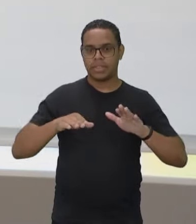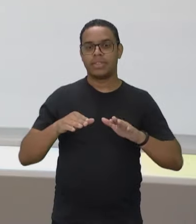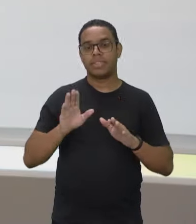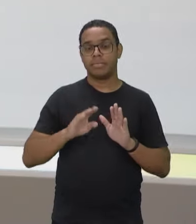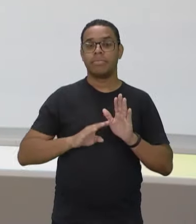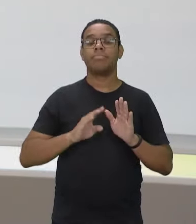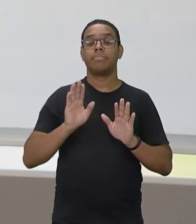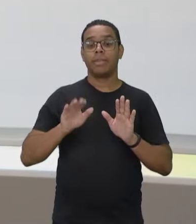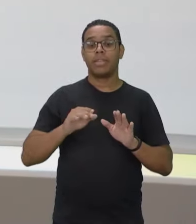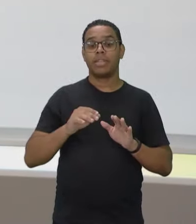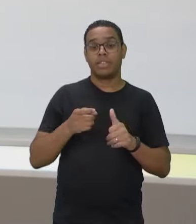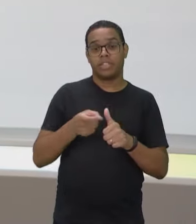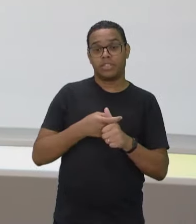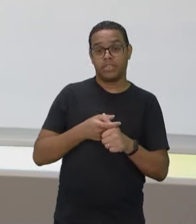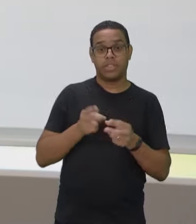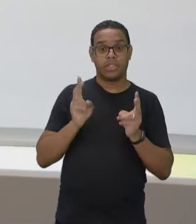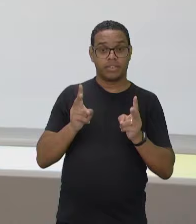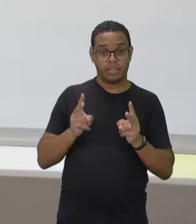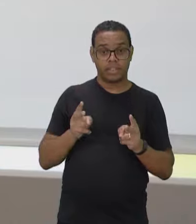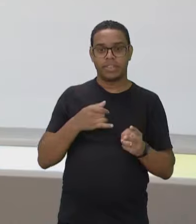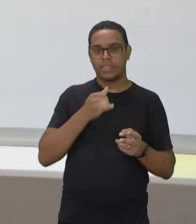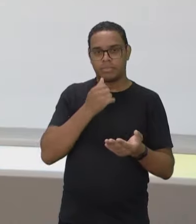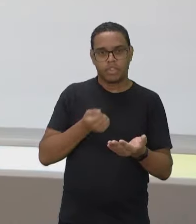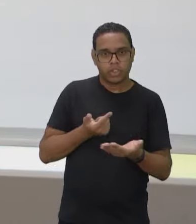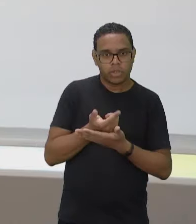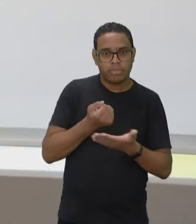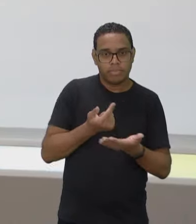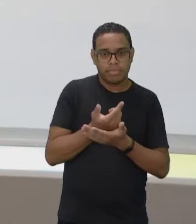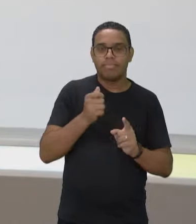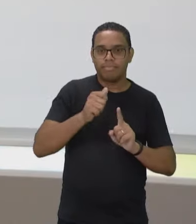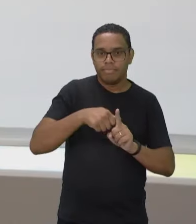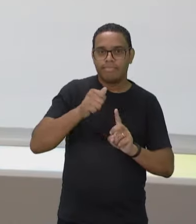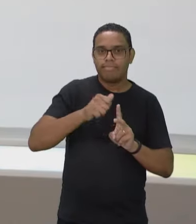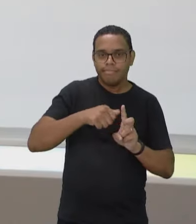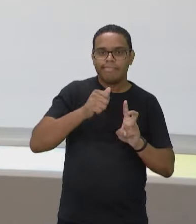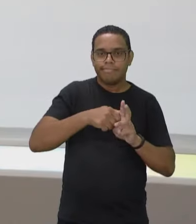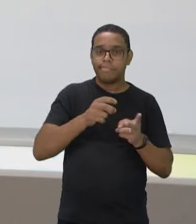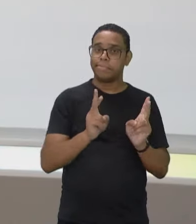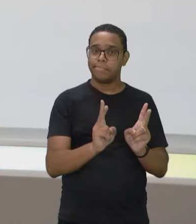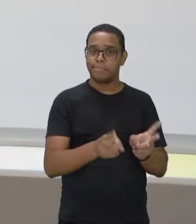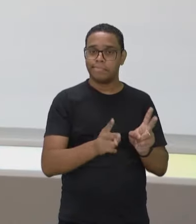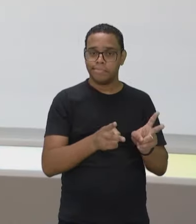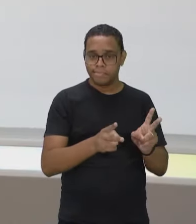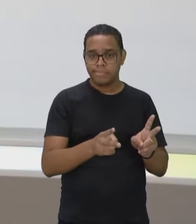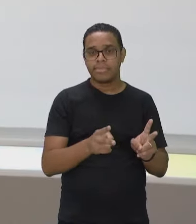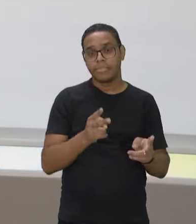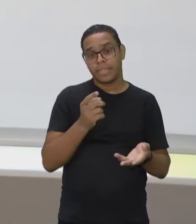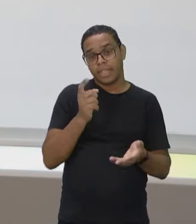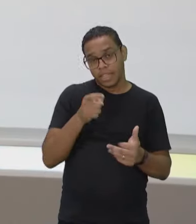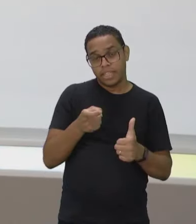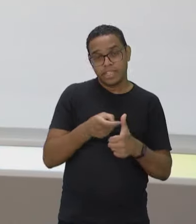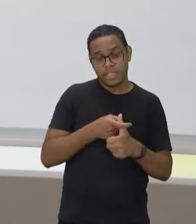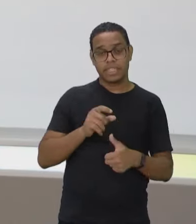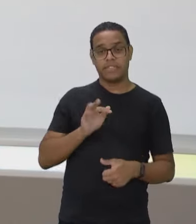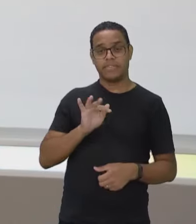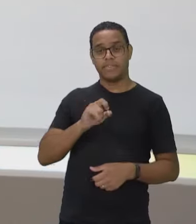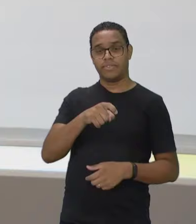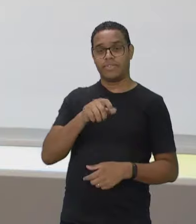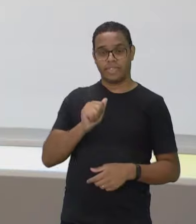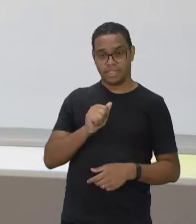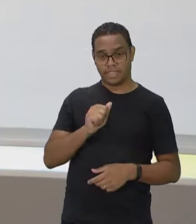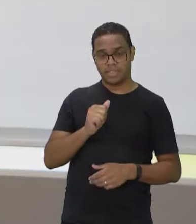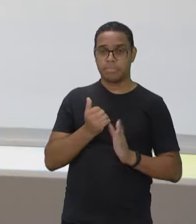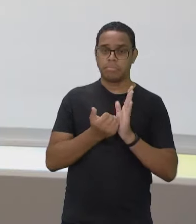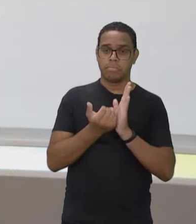é fixa. Então, se é uma conta de consumo, né, que é fixo todo mês, ela é despesa fixa, mesmo que o custo